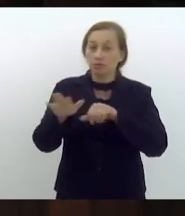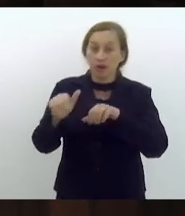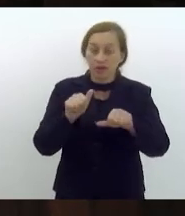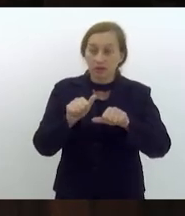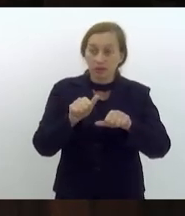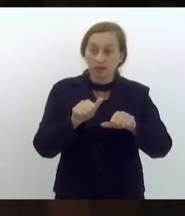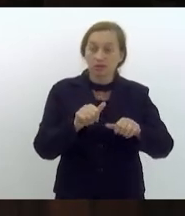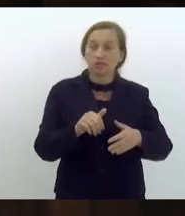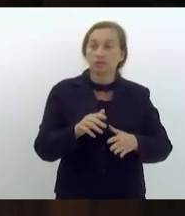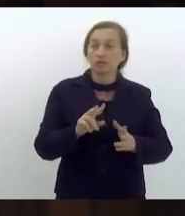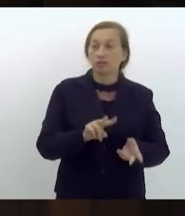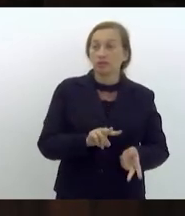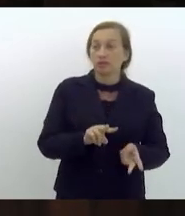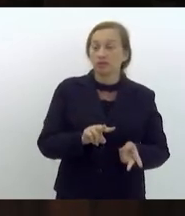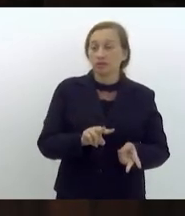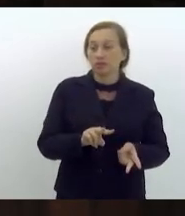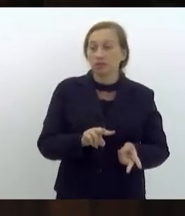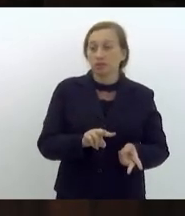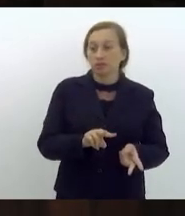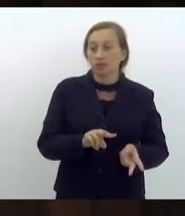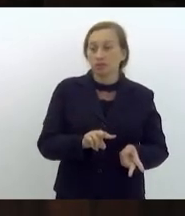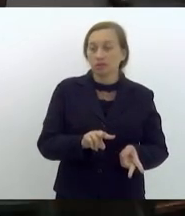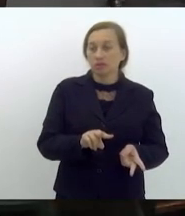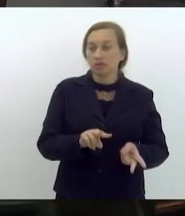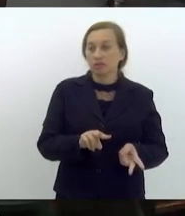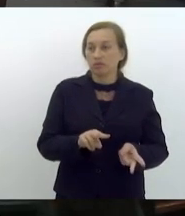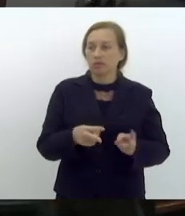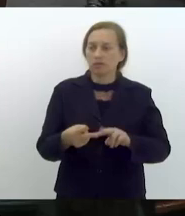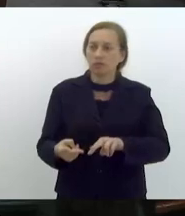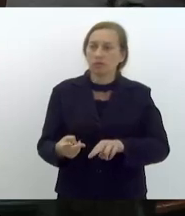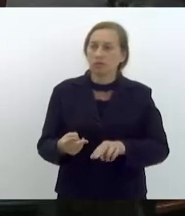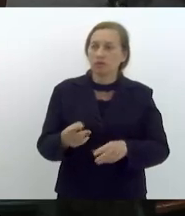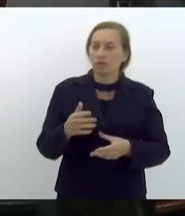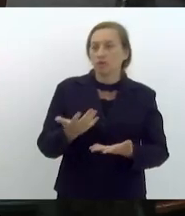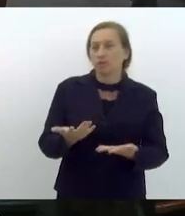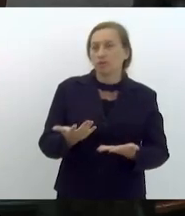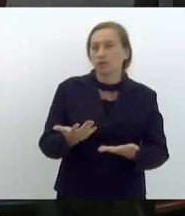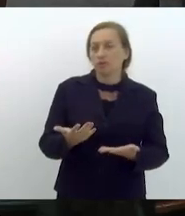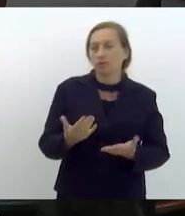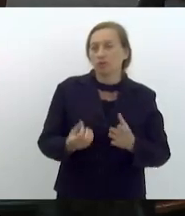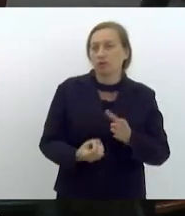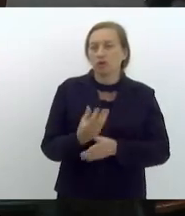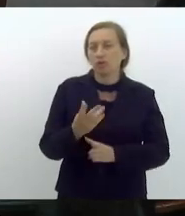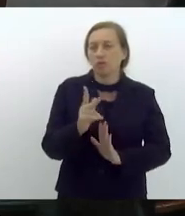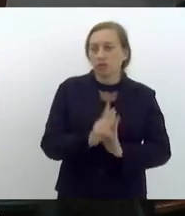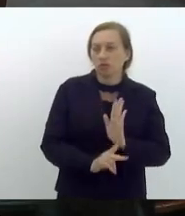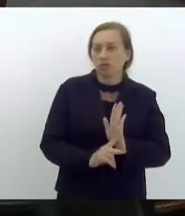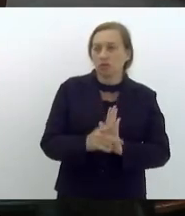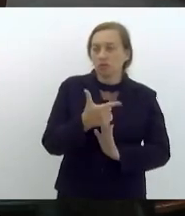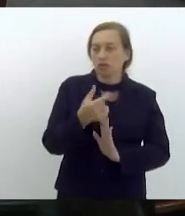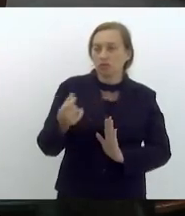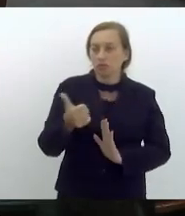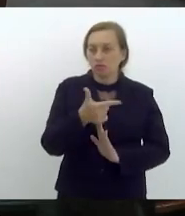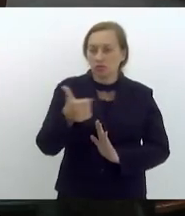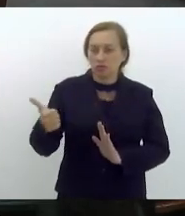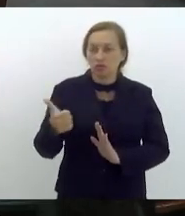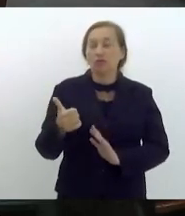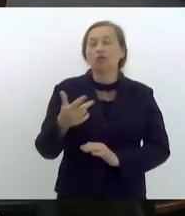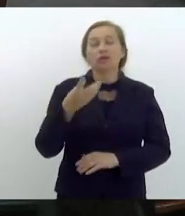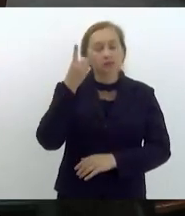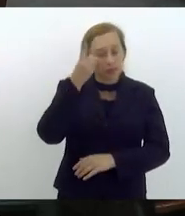eu queria fazer encaminhamento possível eu acho que sim né Depois desde desde 2021 lutando